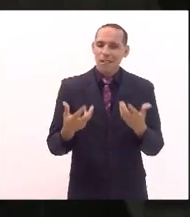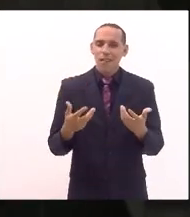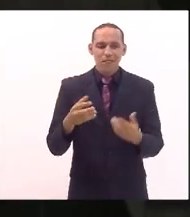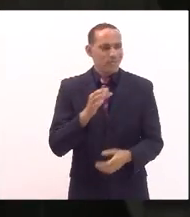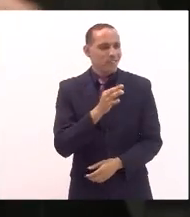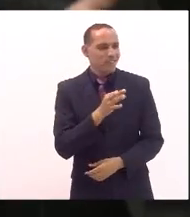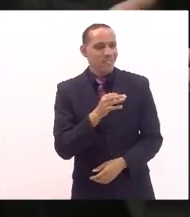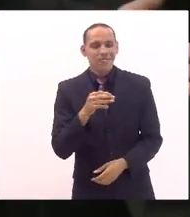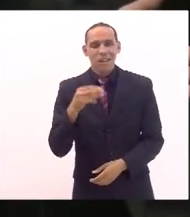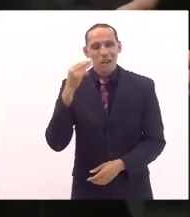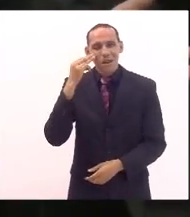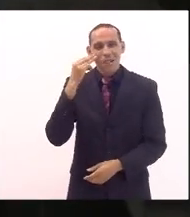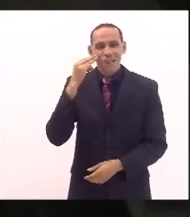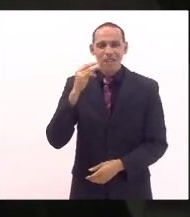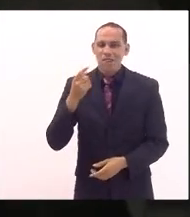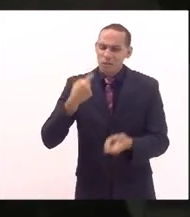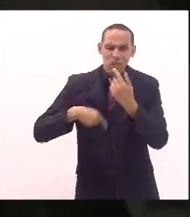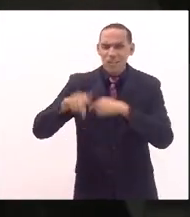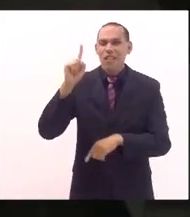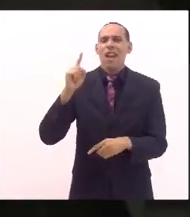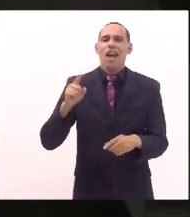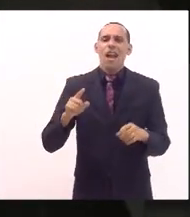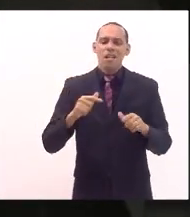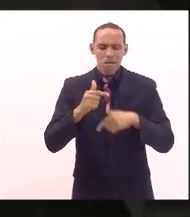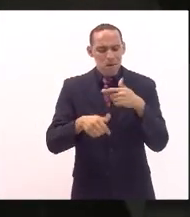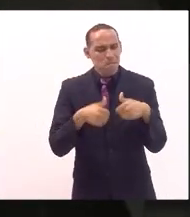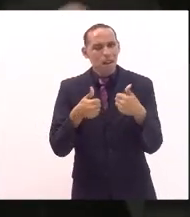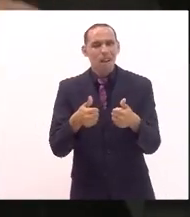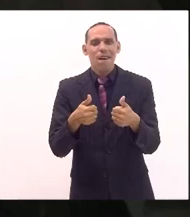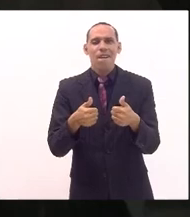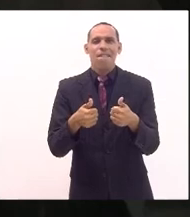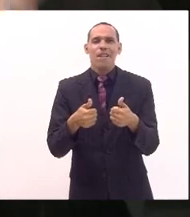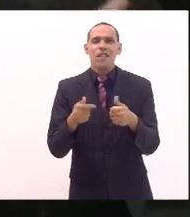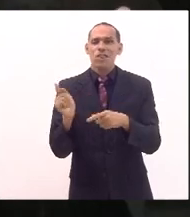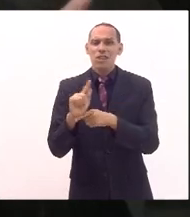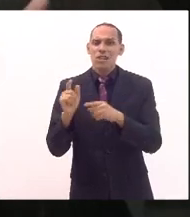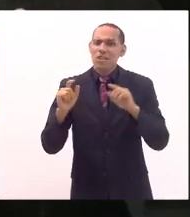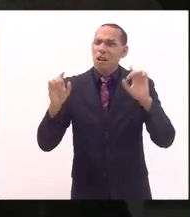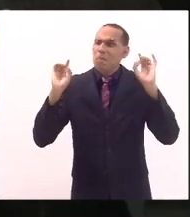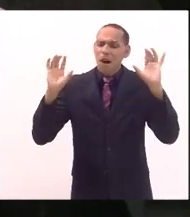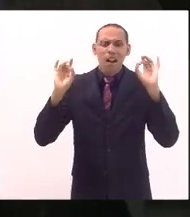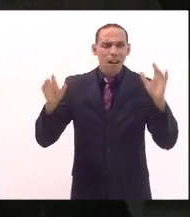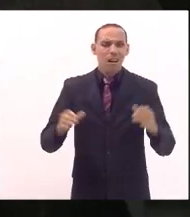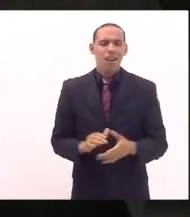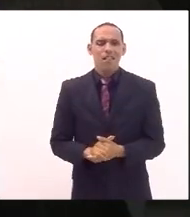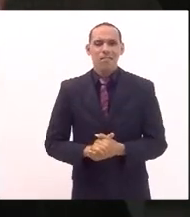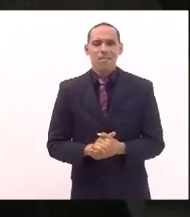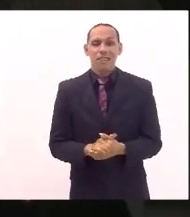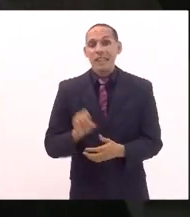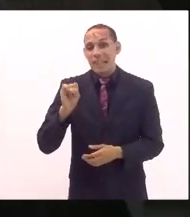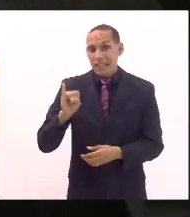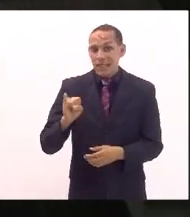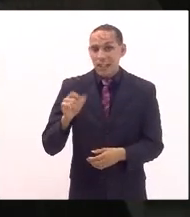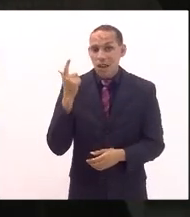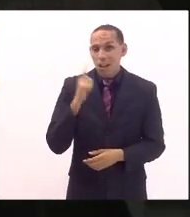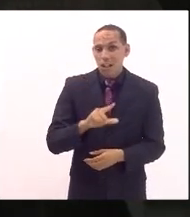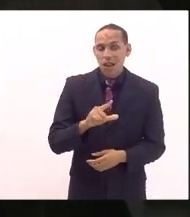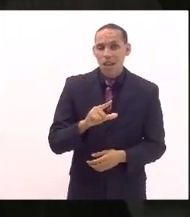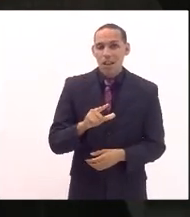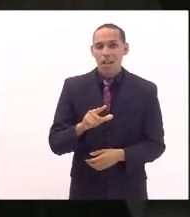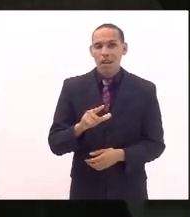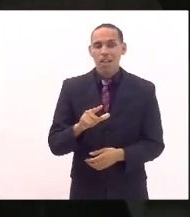ah não mano que tenha sucesso que funcione bem e faço a gestão gloriosa que você fizer assim